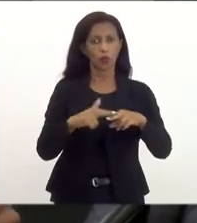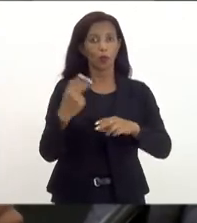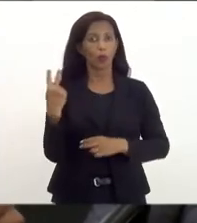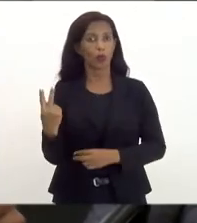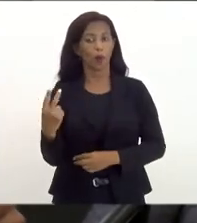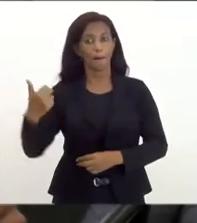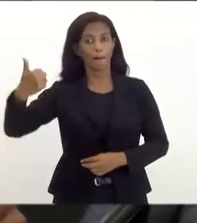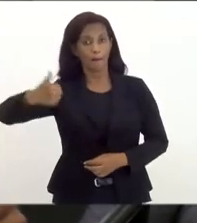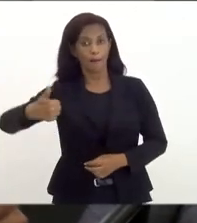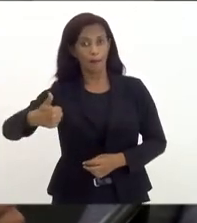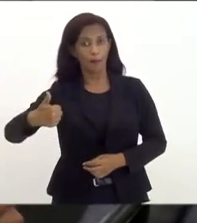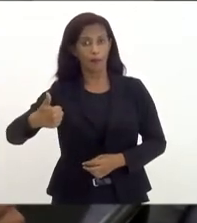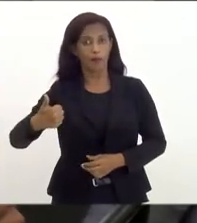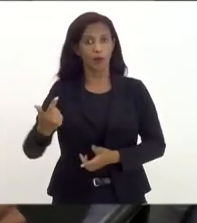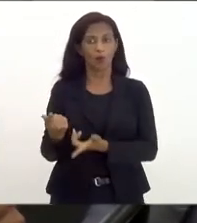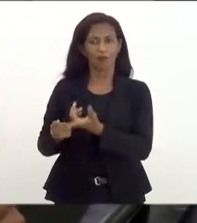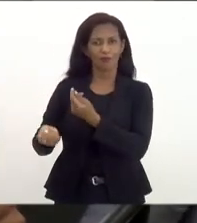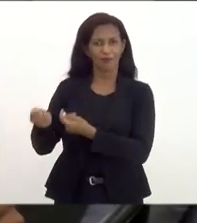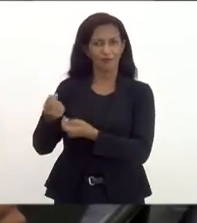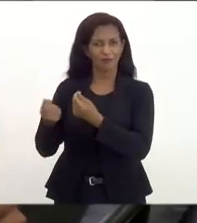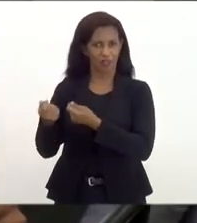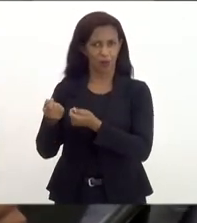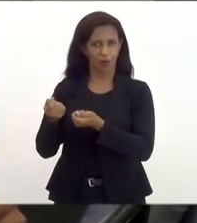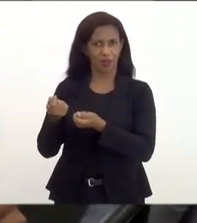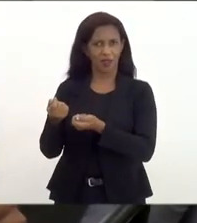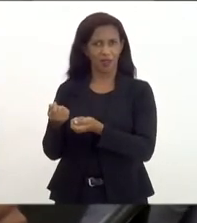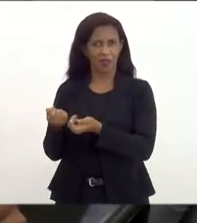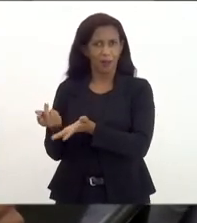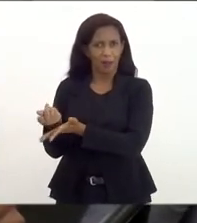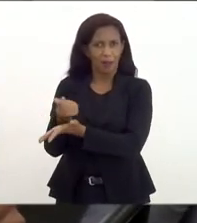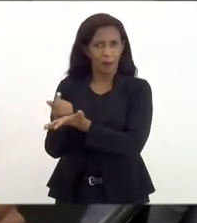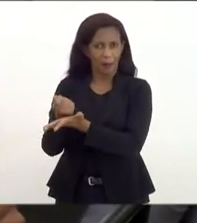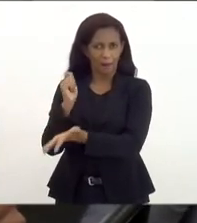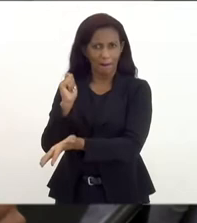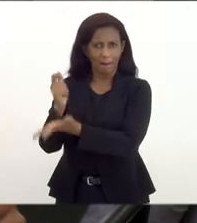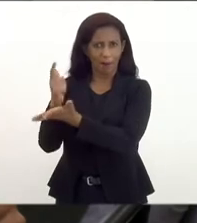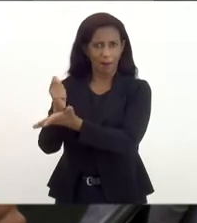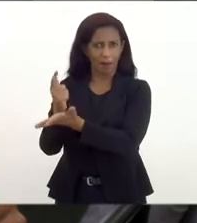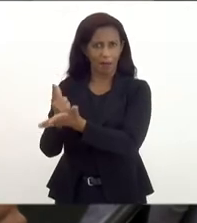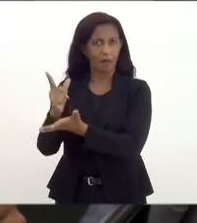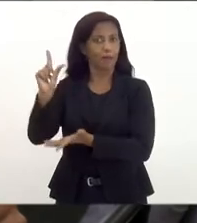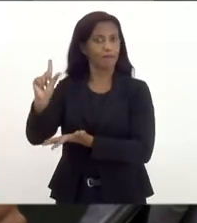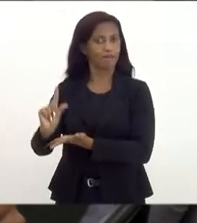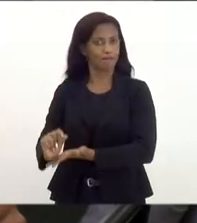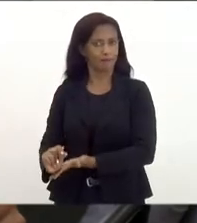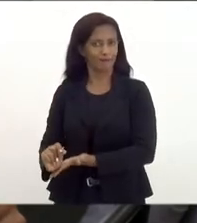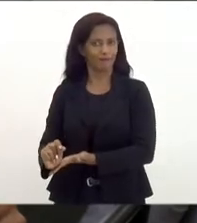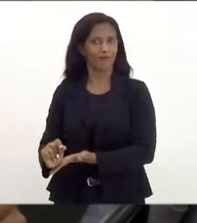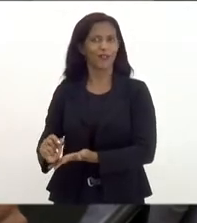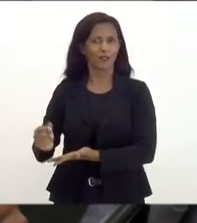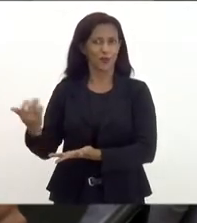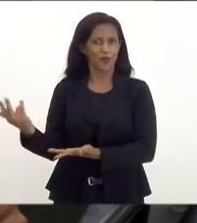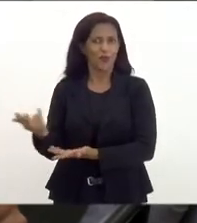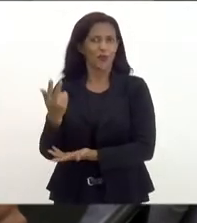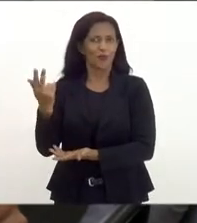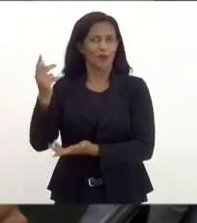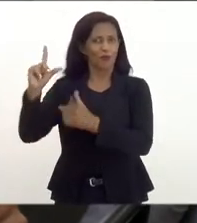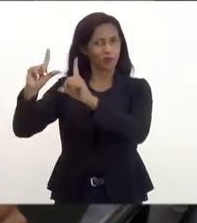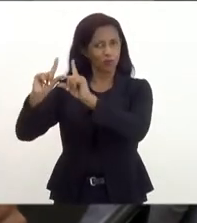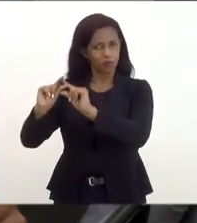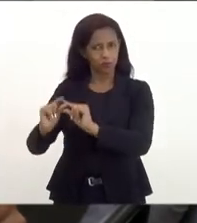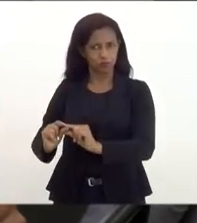primeiro é relação custo-benefício grana pagar menos diminuir o custo do